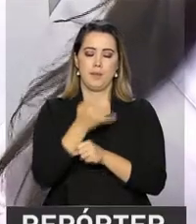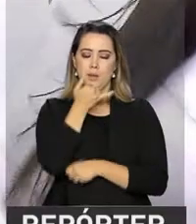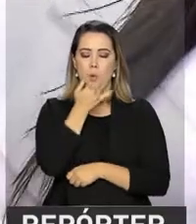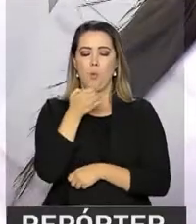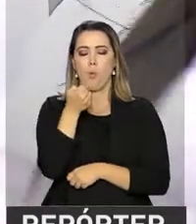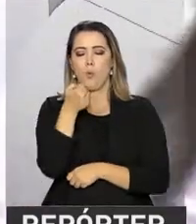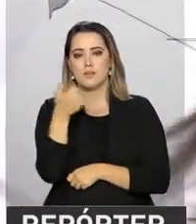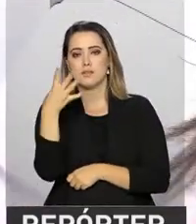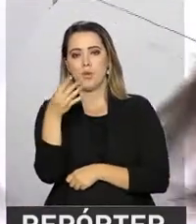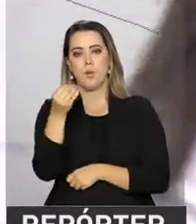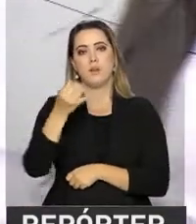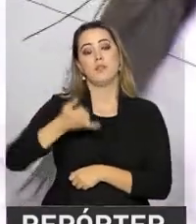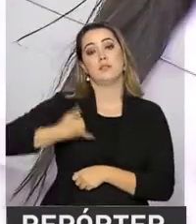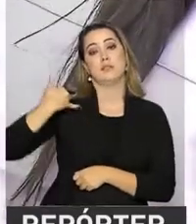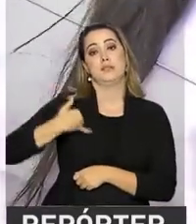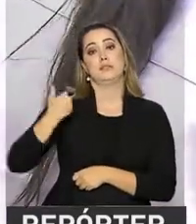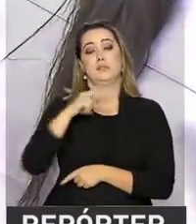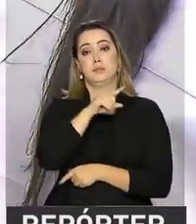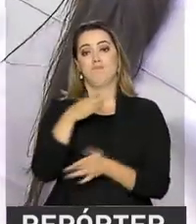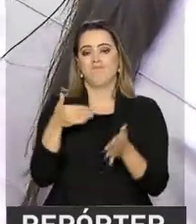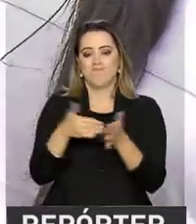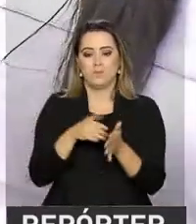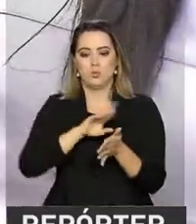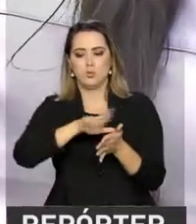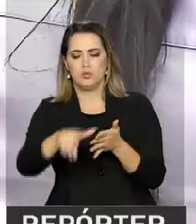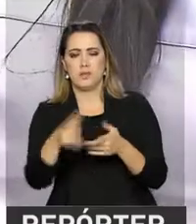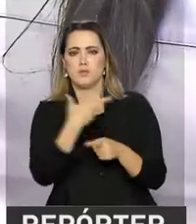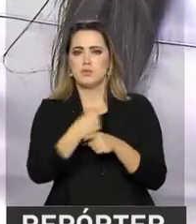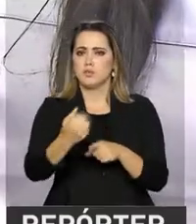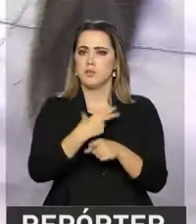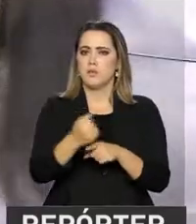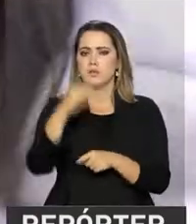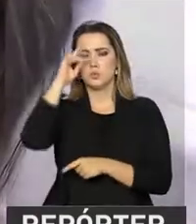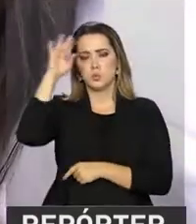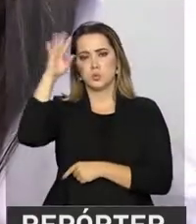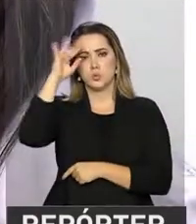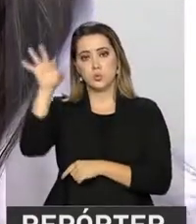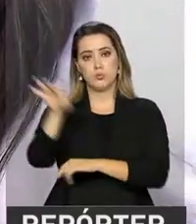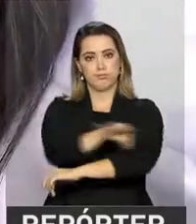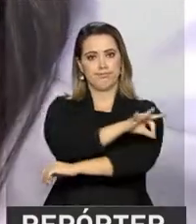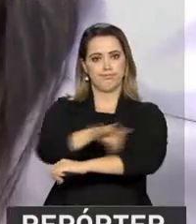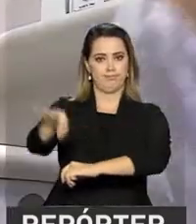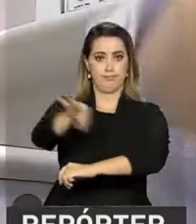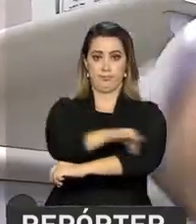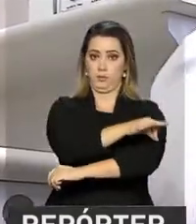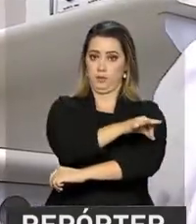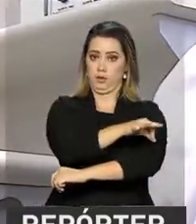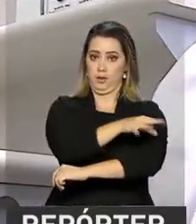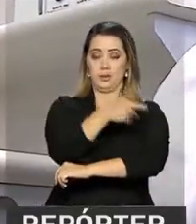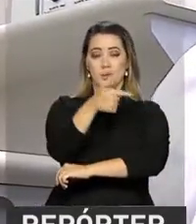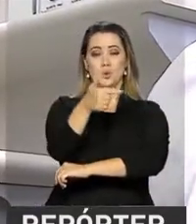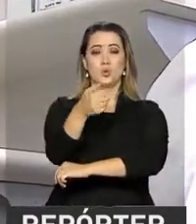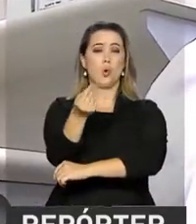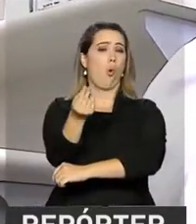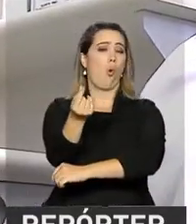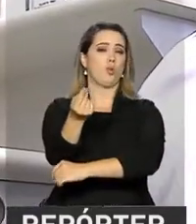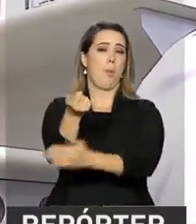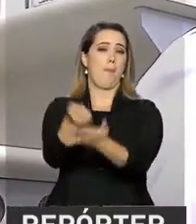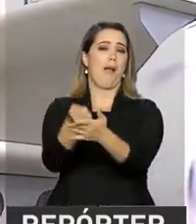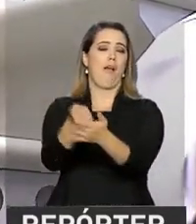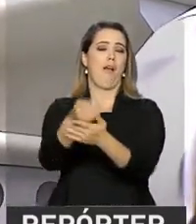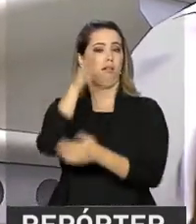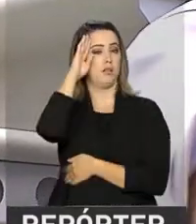não foi o único obstáculo que joão martins venceu para realizar o sonho de ser engenheiro como não tinha dinheiro para pagar a faculdade